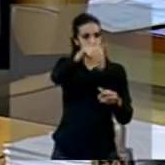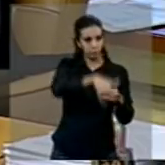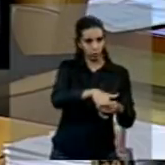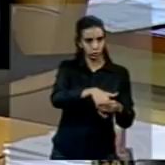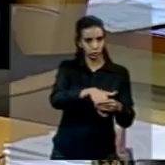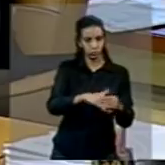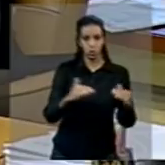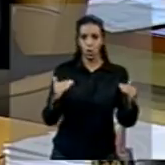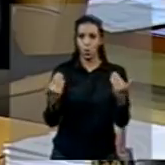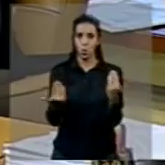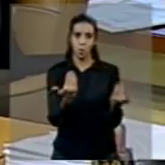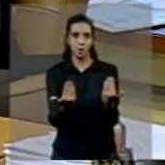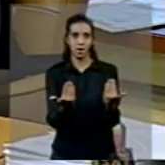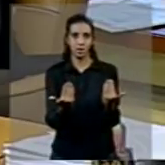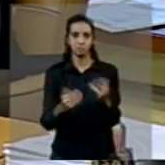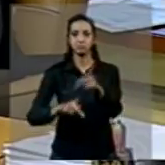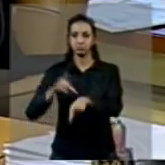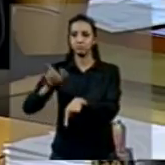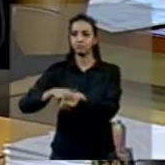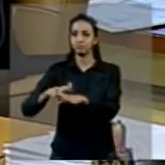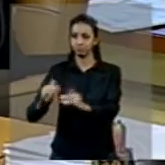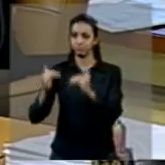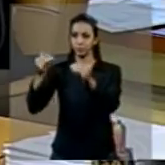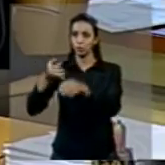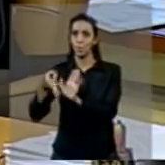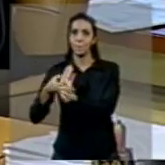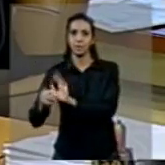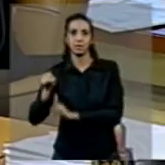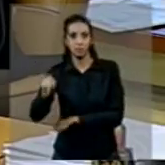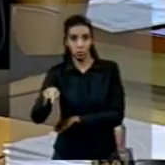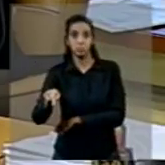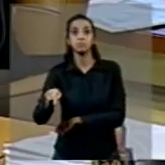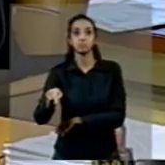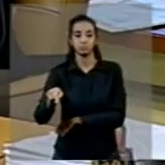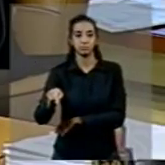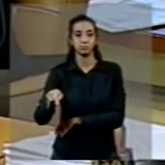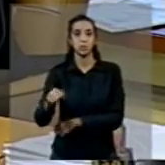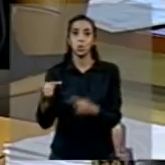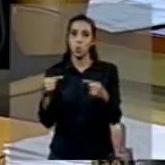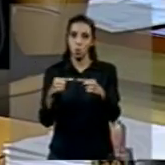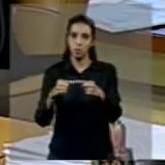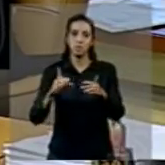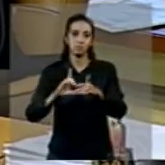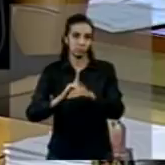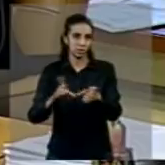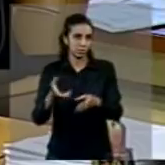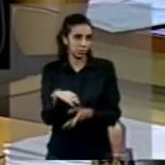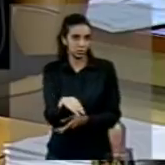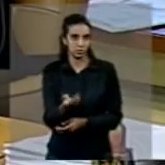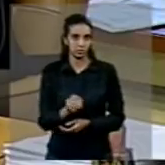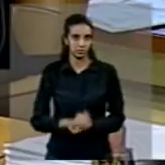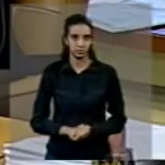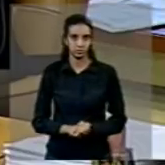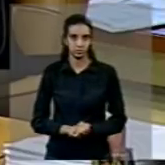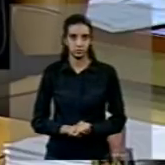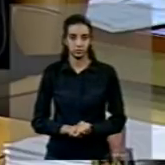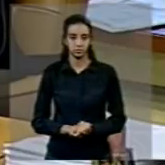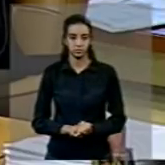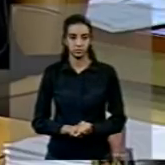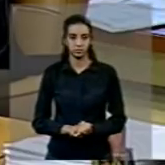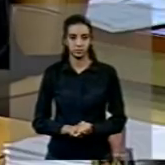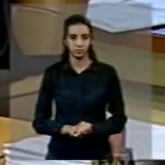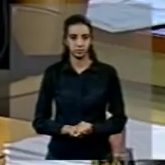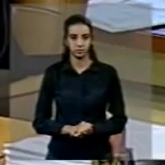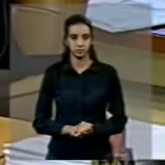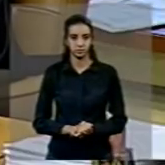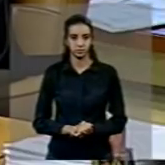manifestação da soberania popular, fonte e fundamento do Estado democrático de direito. E